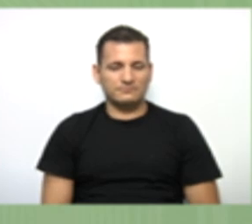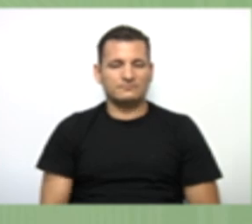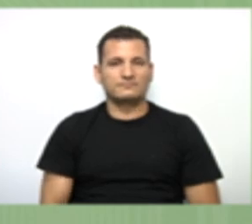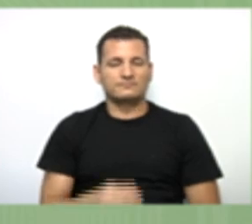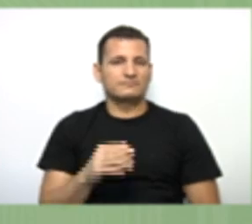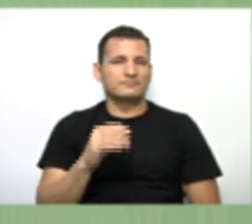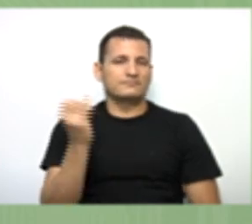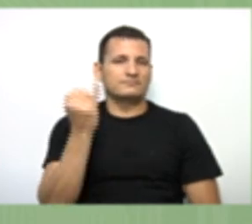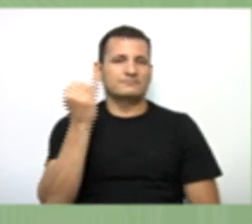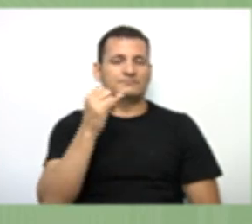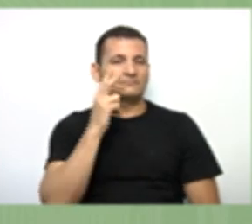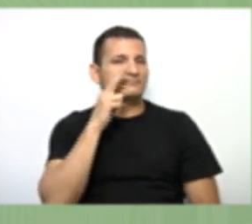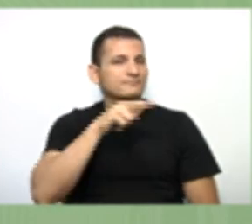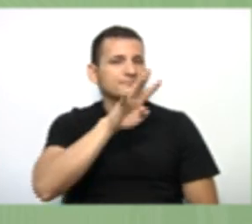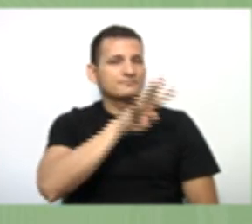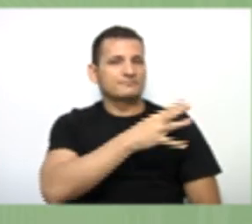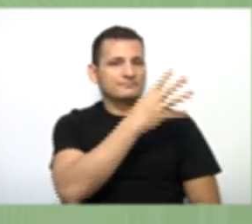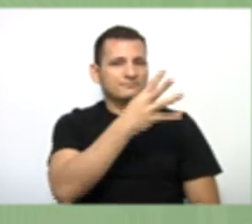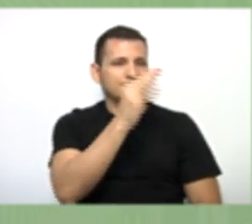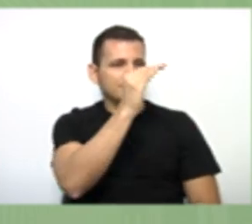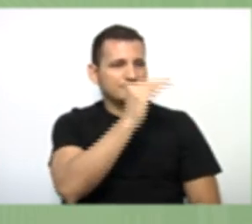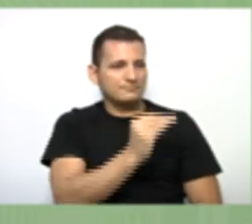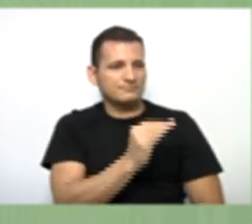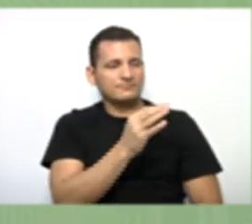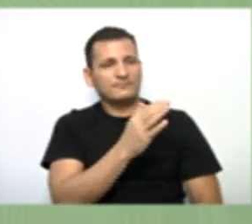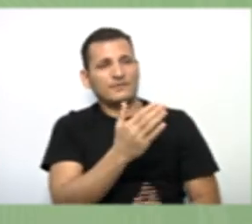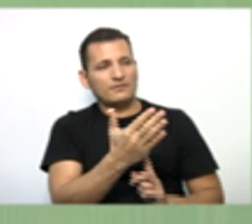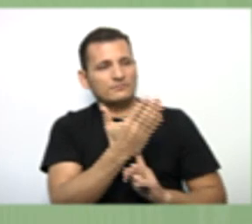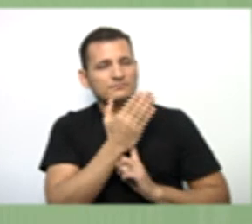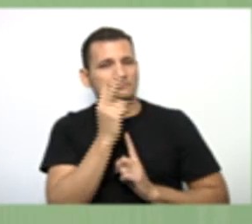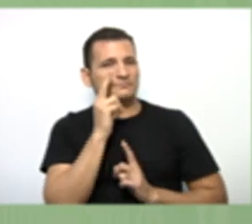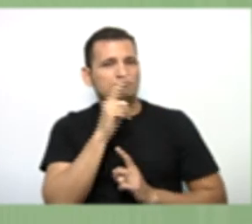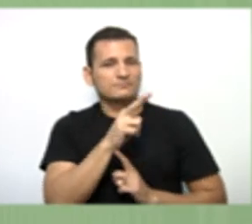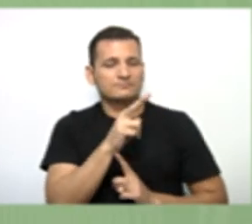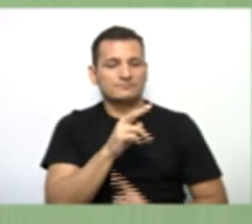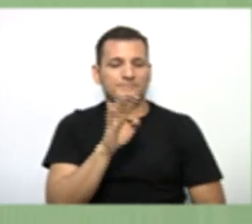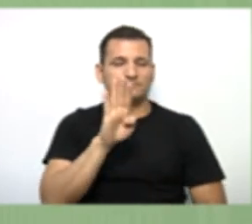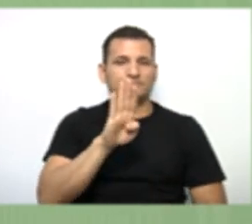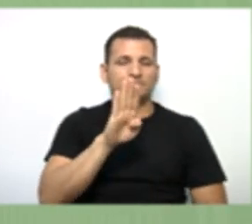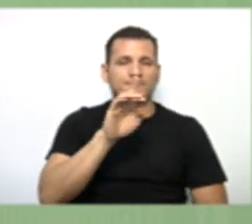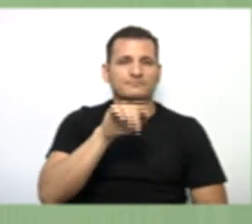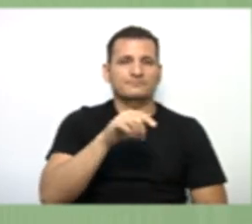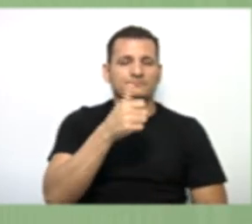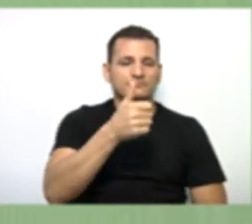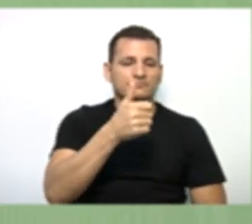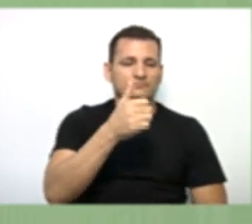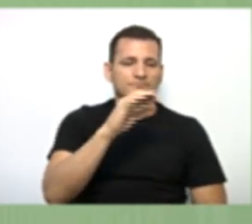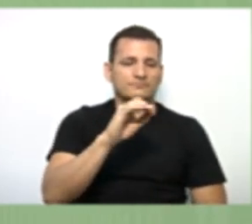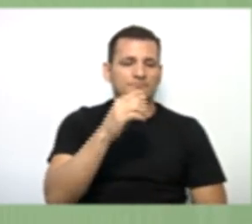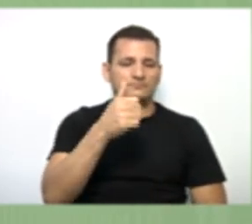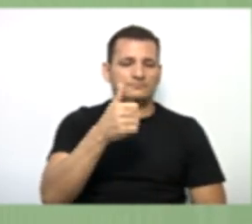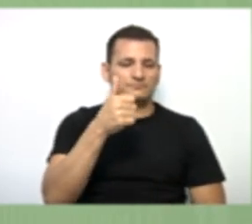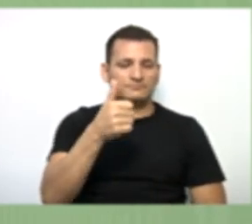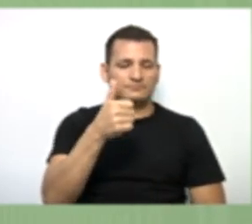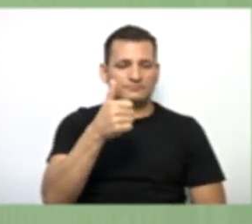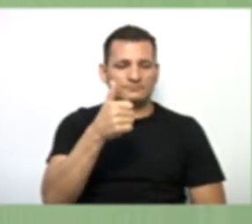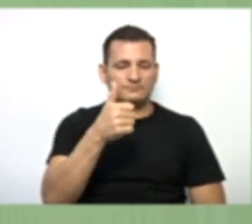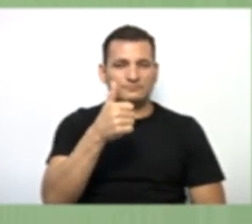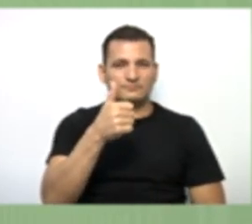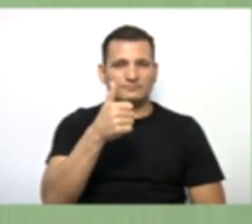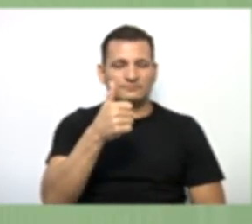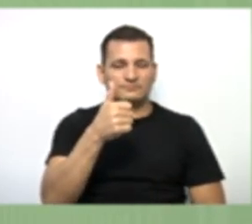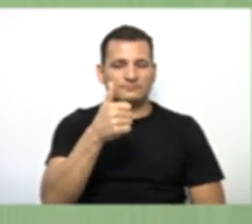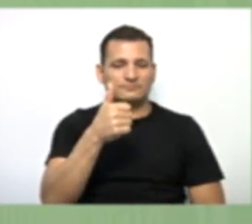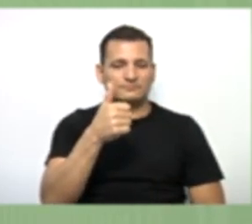sempre a tabela do lado, que auxilia muito nessa conversão. O B é 1, 0, 1, 1. 1, 0, 1, 1.